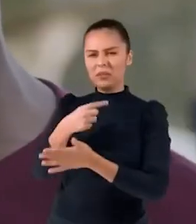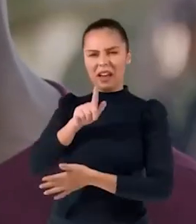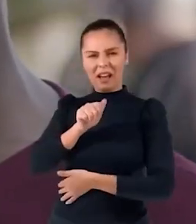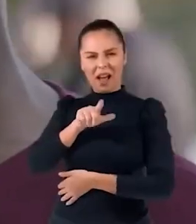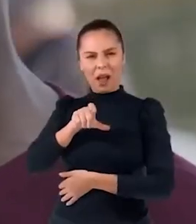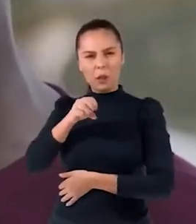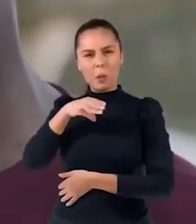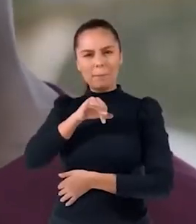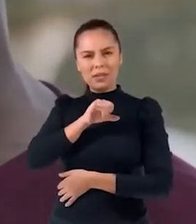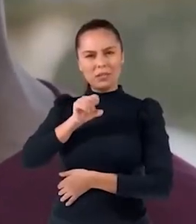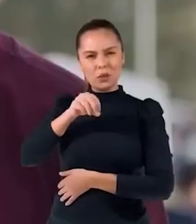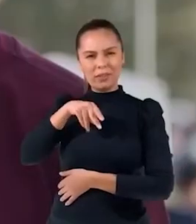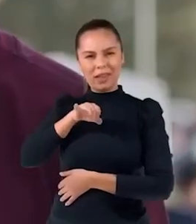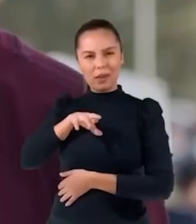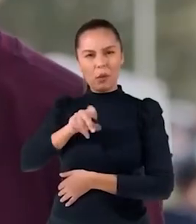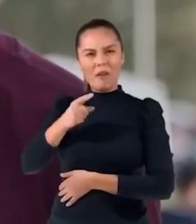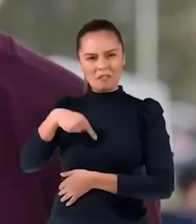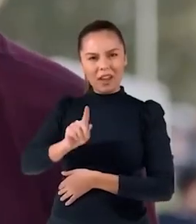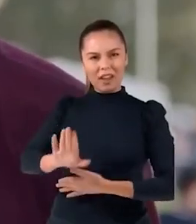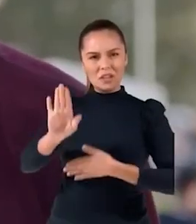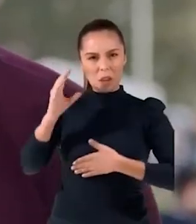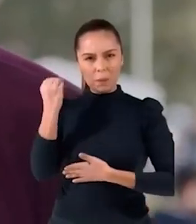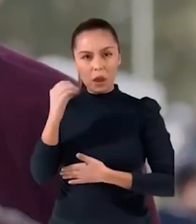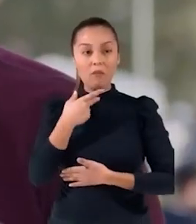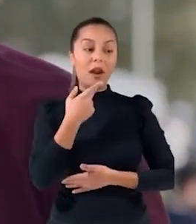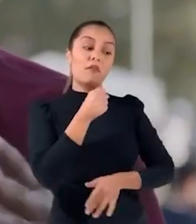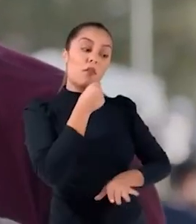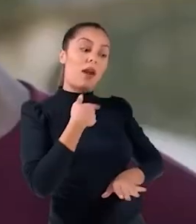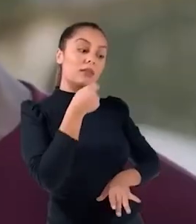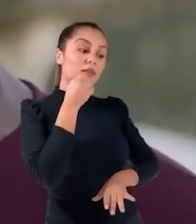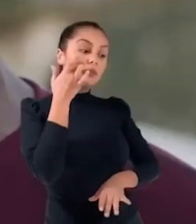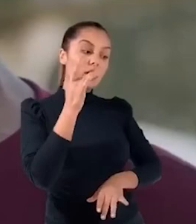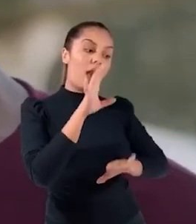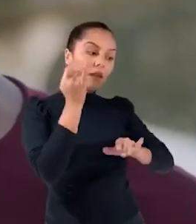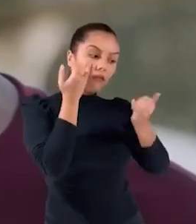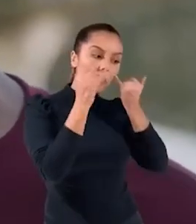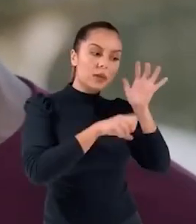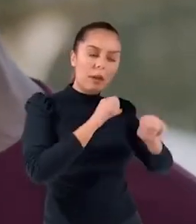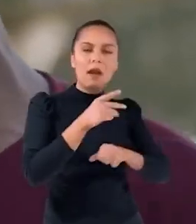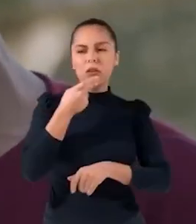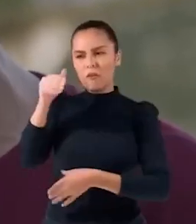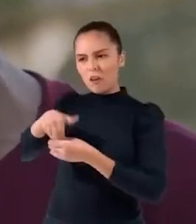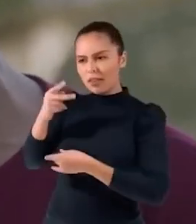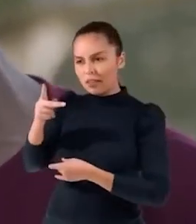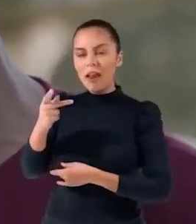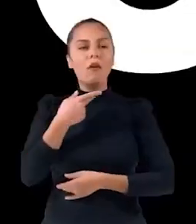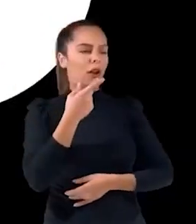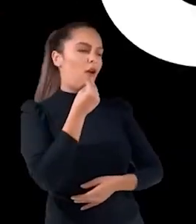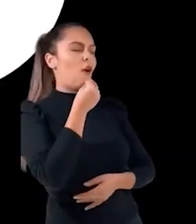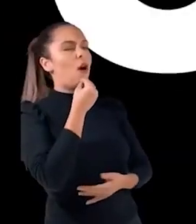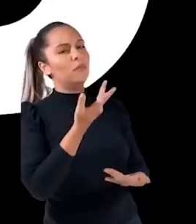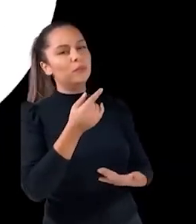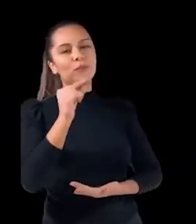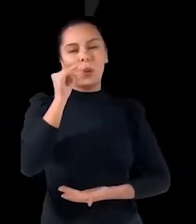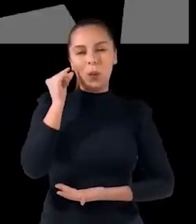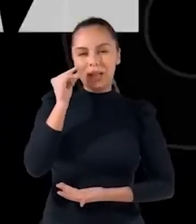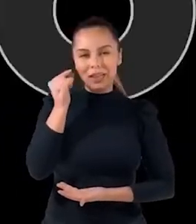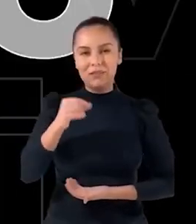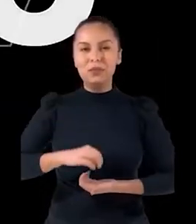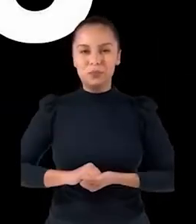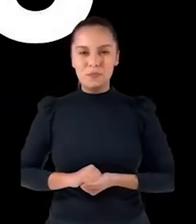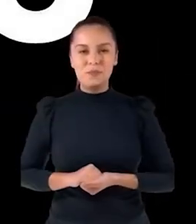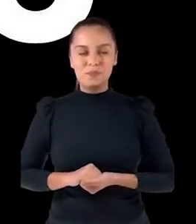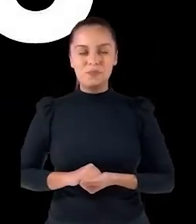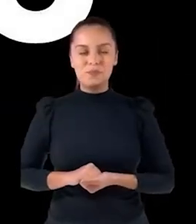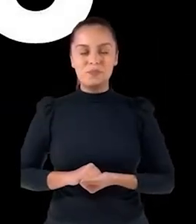O Galo me sondeia que vai ser candidato em Porto Alegre. Eu falei, vou, eu não sei ainda, vou me informar. Aí falou, vota nele, né? Eu, lógico, vou votar, né?